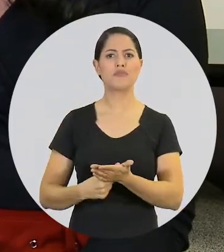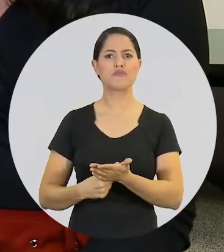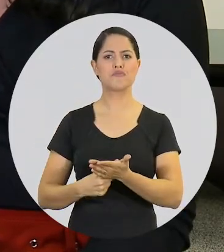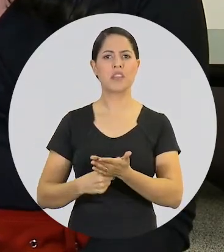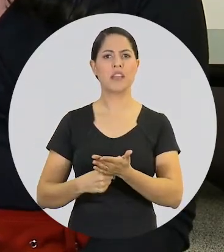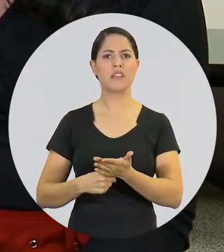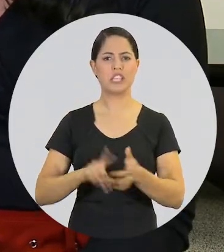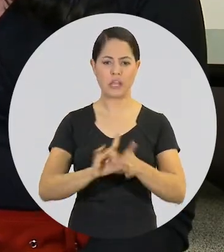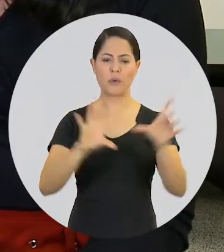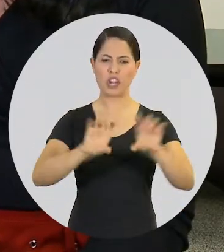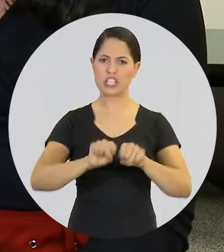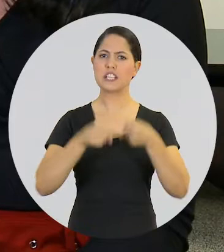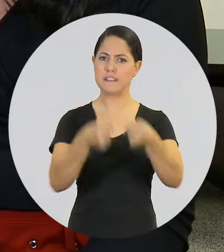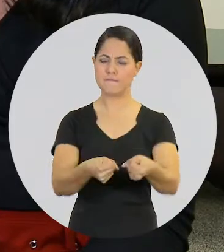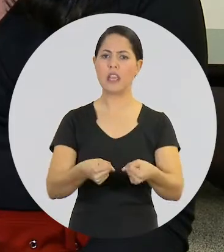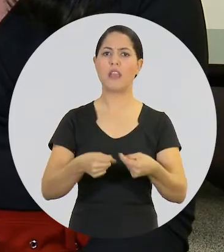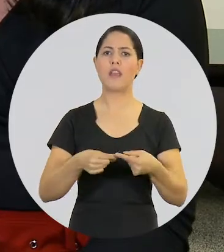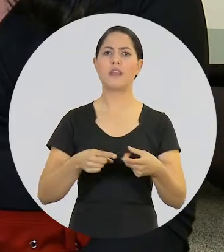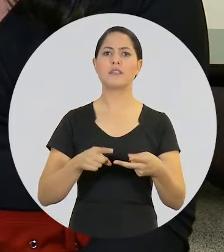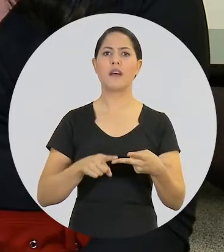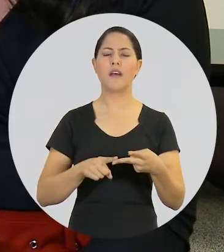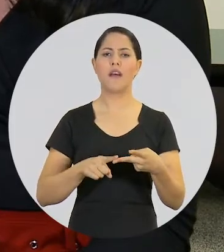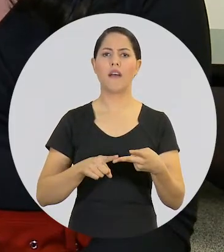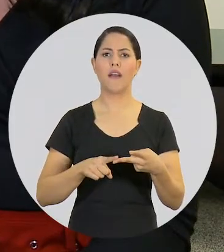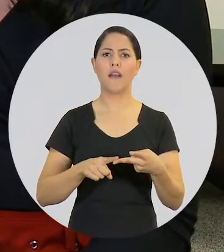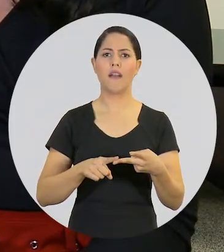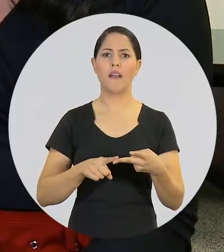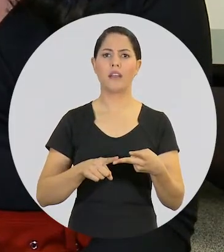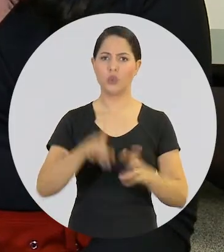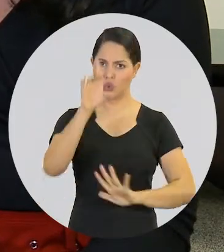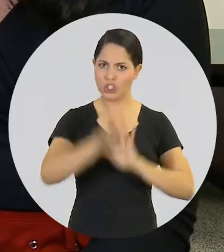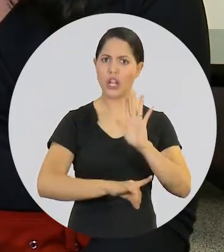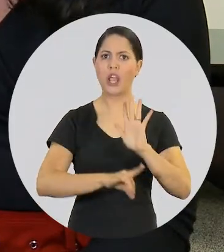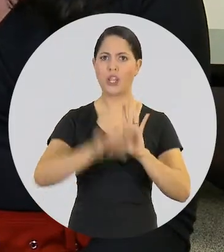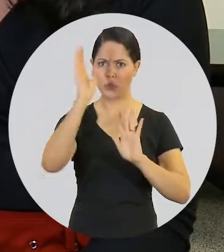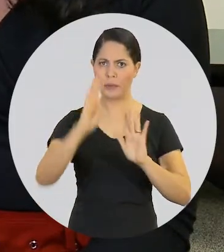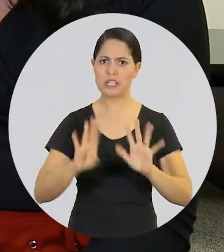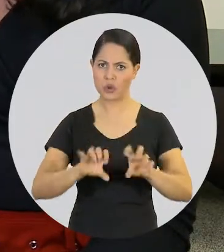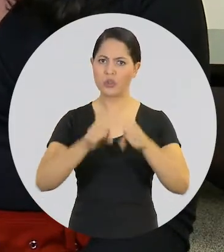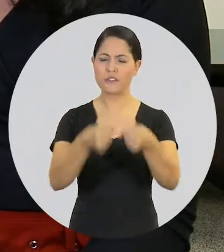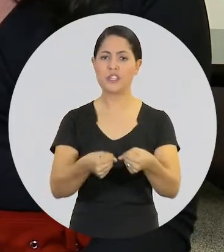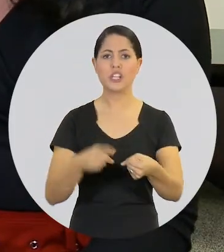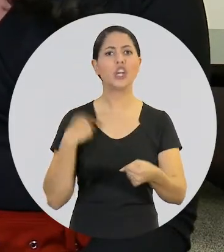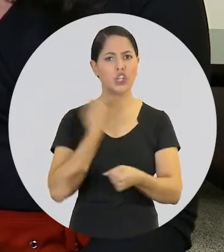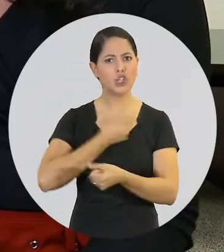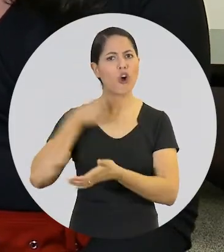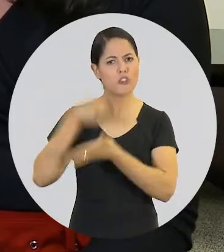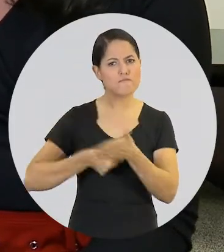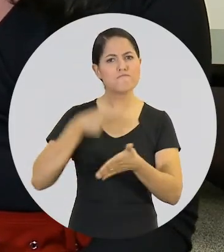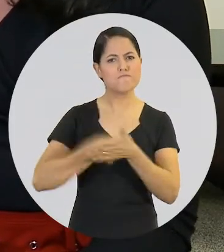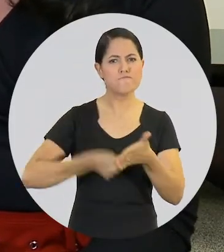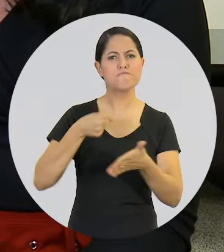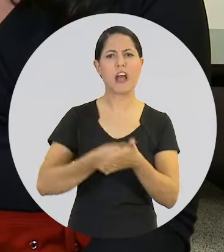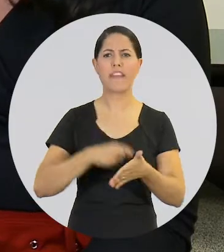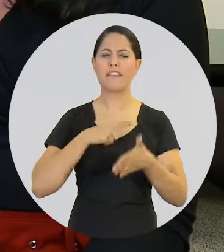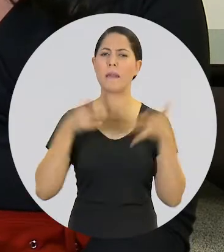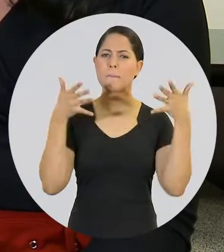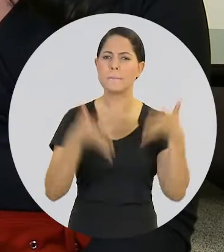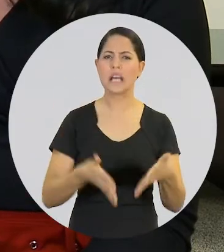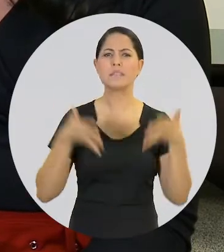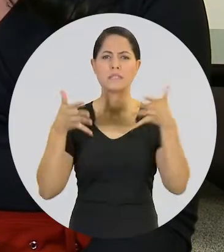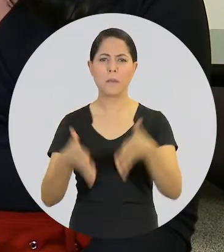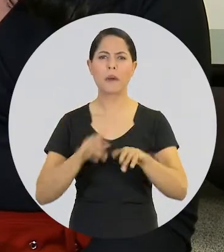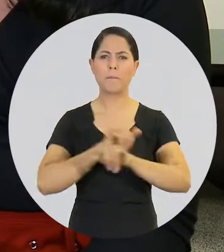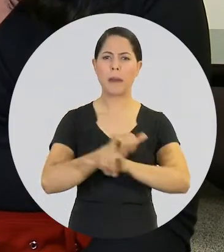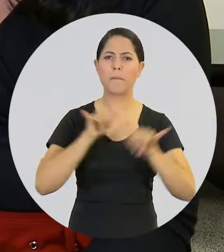um compromisso inarredável na defesa da democracia, na defesa do Estado Democrático de Direito, e lutamos para isso e